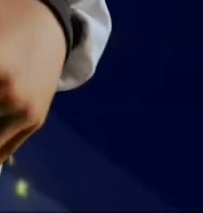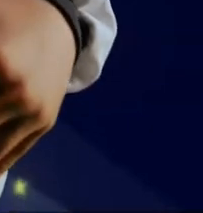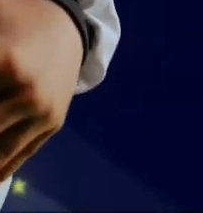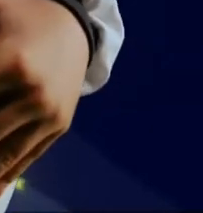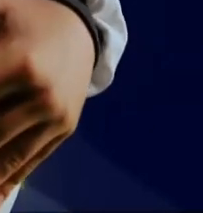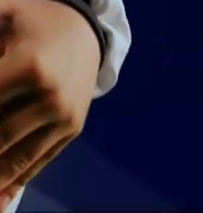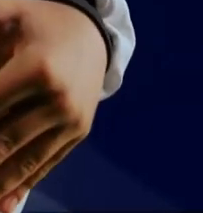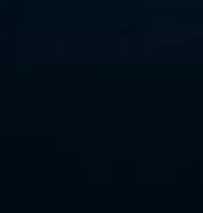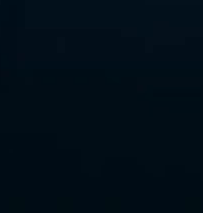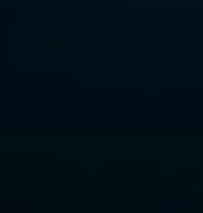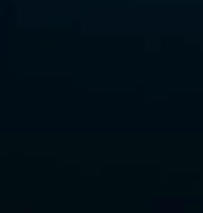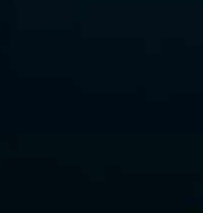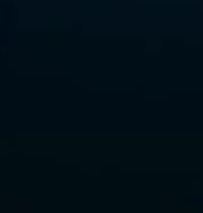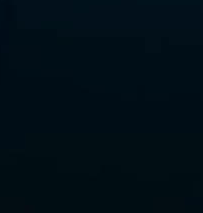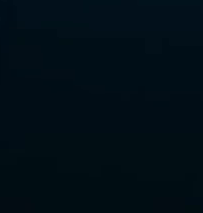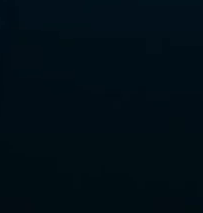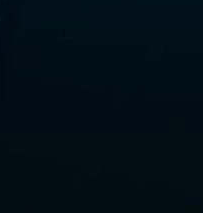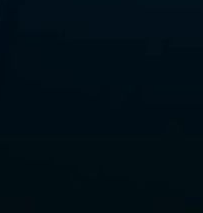páginas